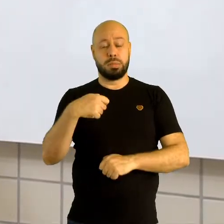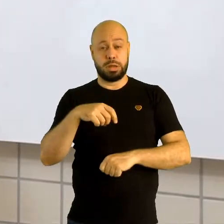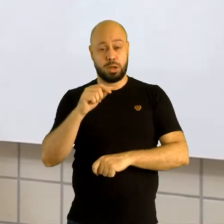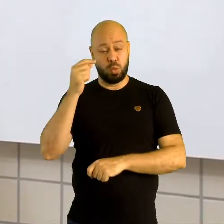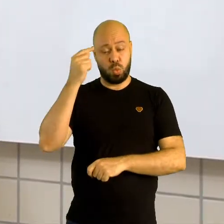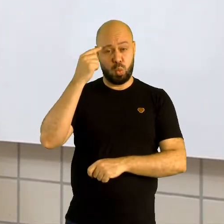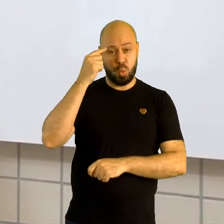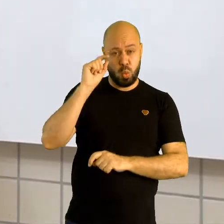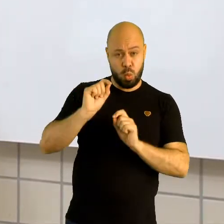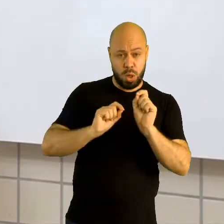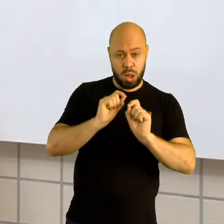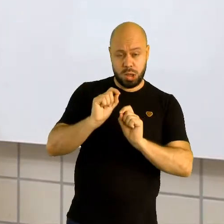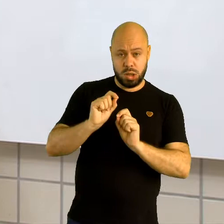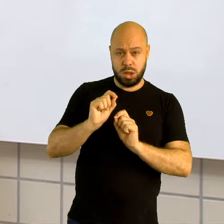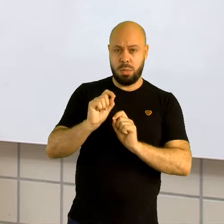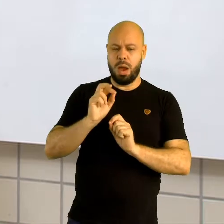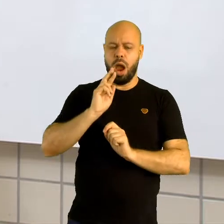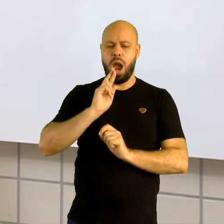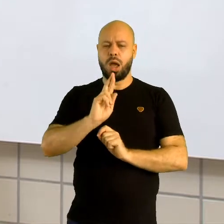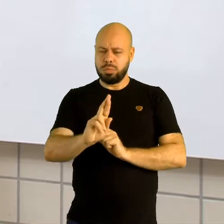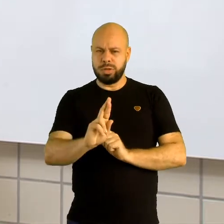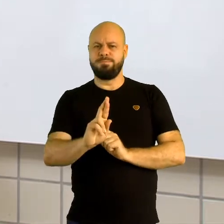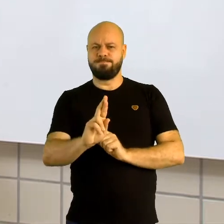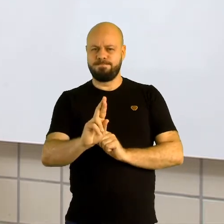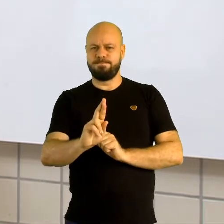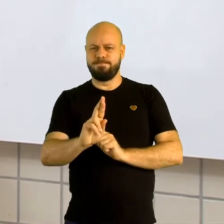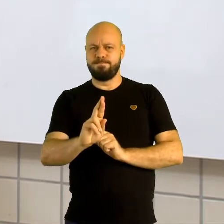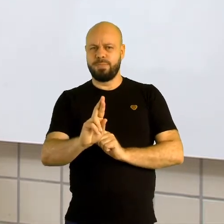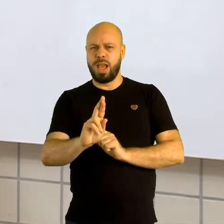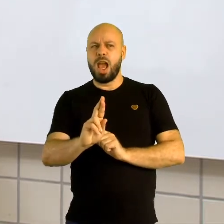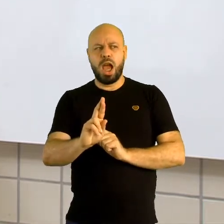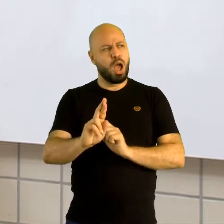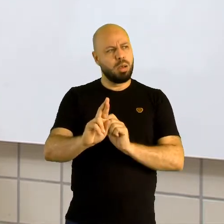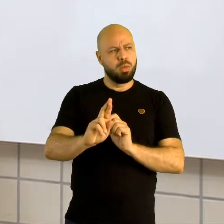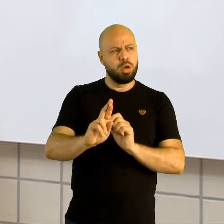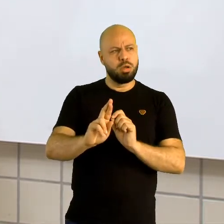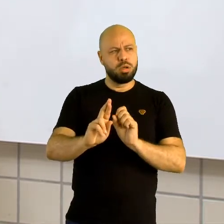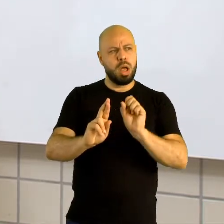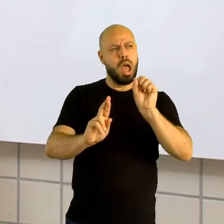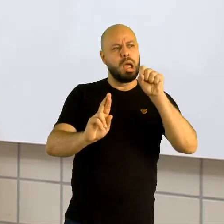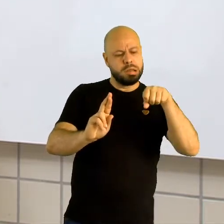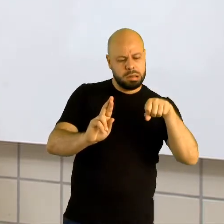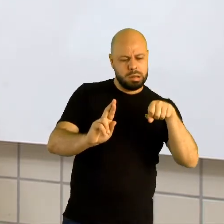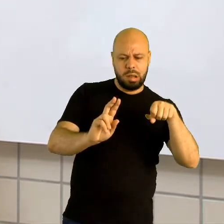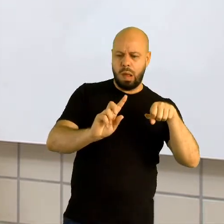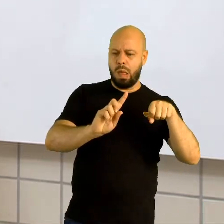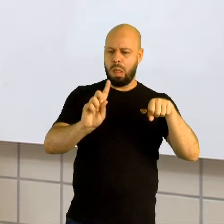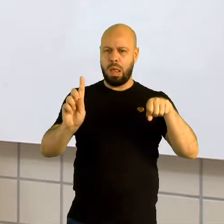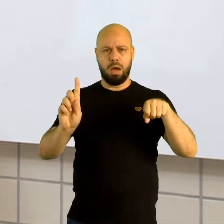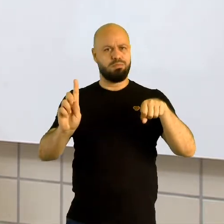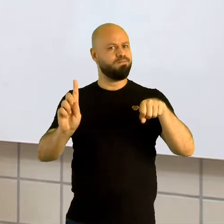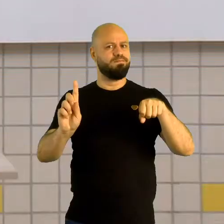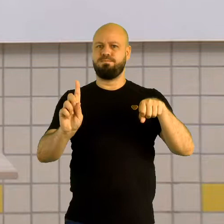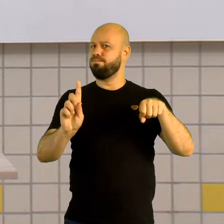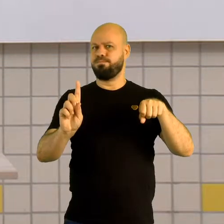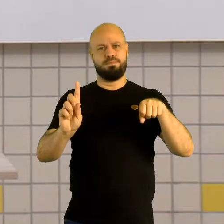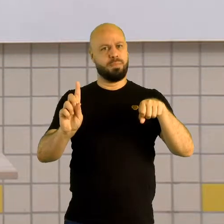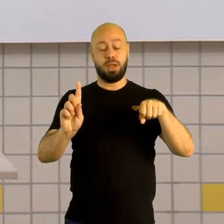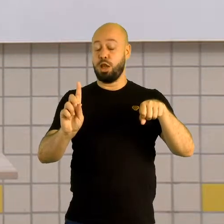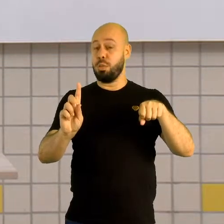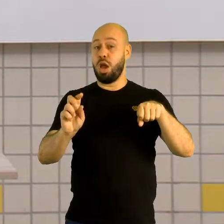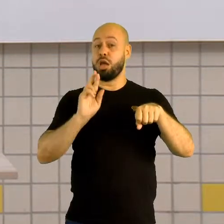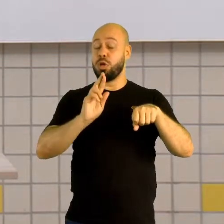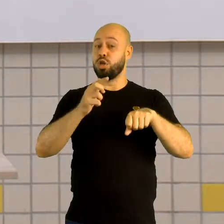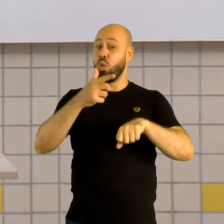caso, dar uma resposta que vai muito além de sim ou não. Na verdade, você